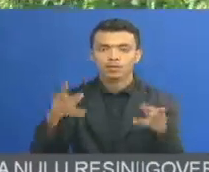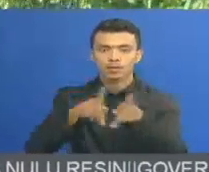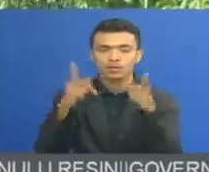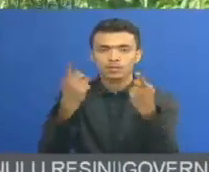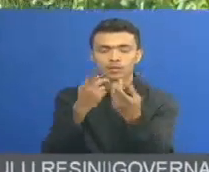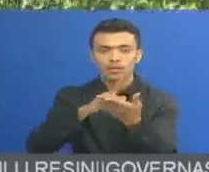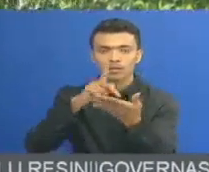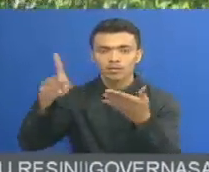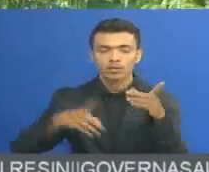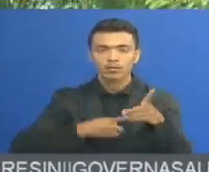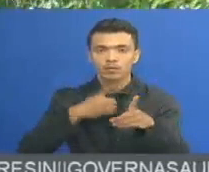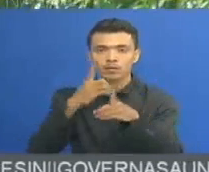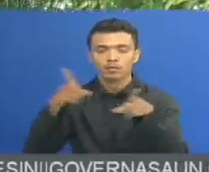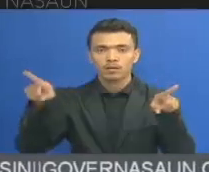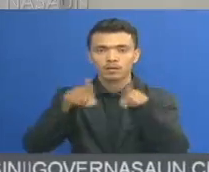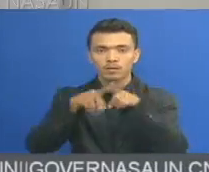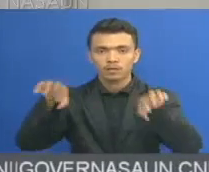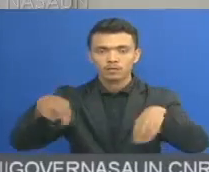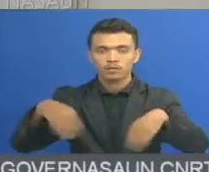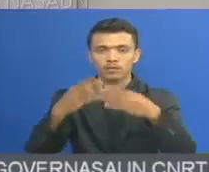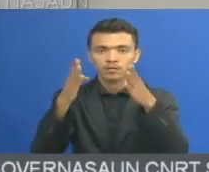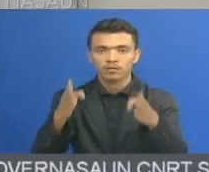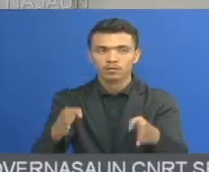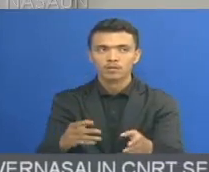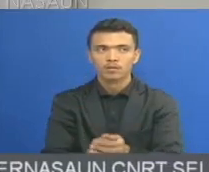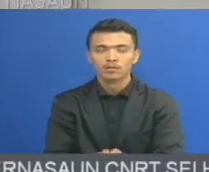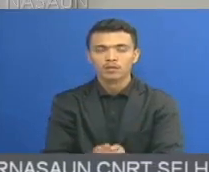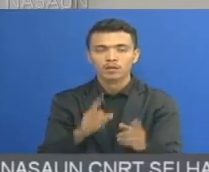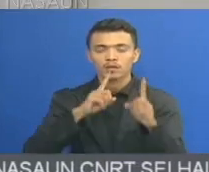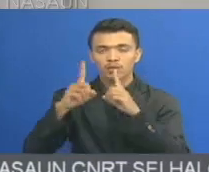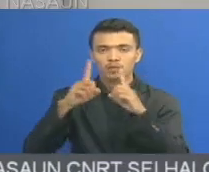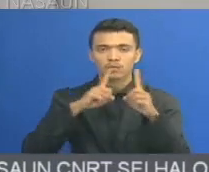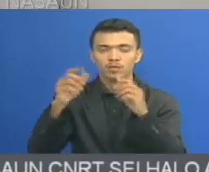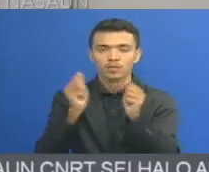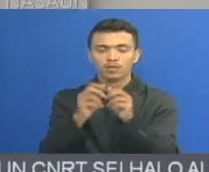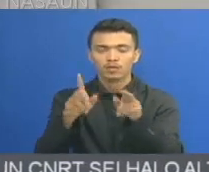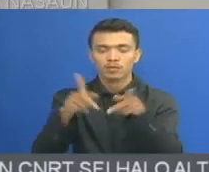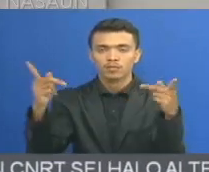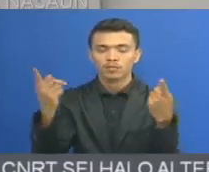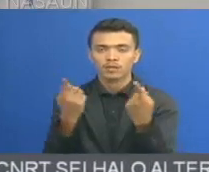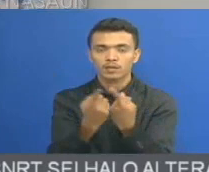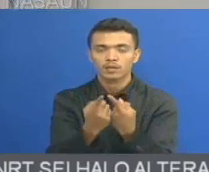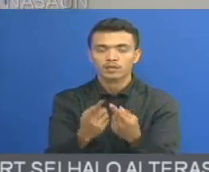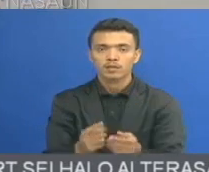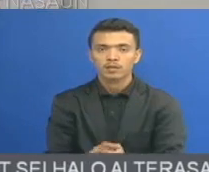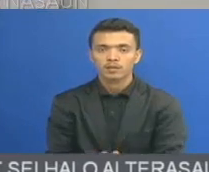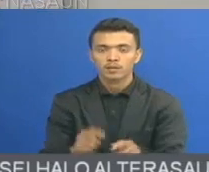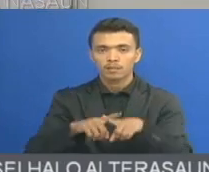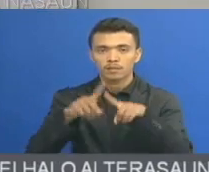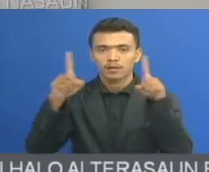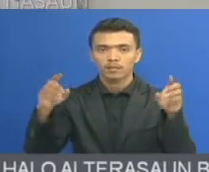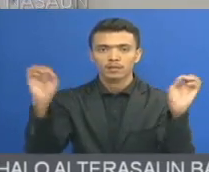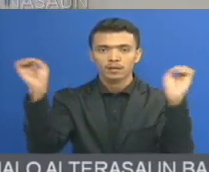sira ne diretu nudar trabalhador arta tel te halo konfirmasaun ho zerente empresa erizoktia unipessoal LDA mai be